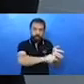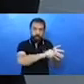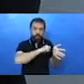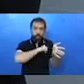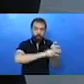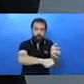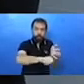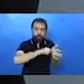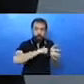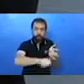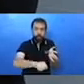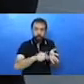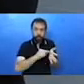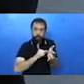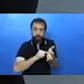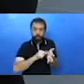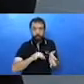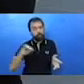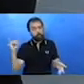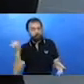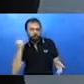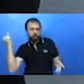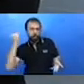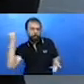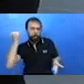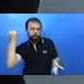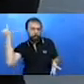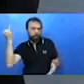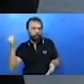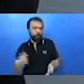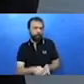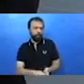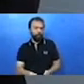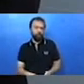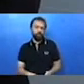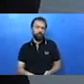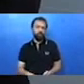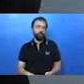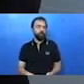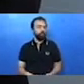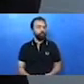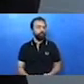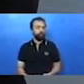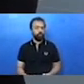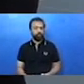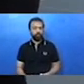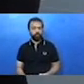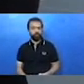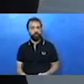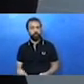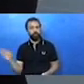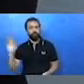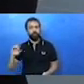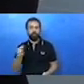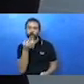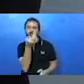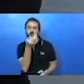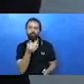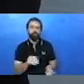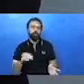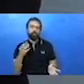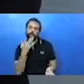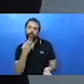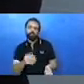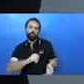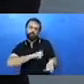um traço embaixo. Ah, professora, posso usar marca-texto? Quem tiver pode, quem não tiver usa o lápis, mas vai grifando,